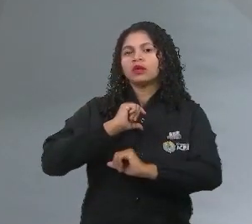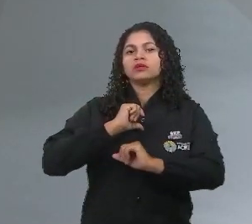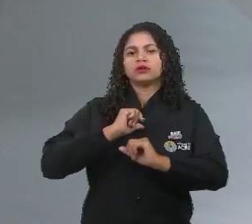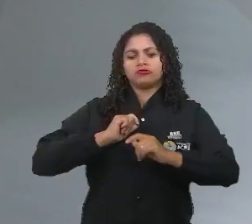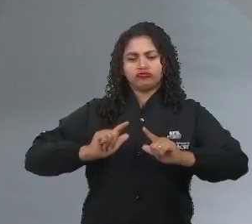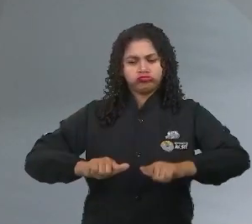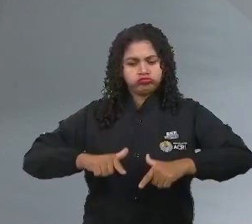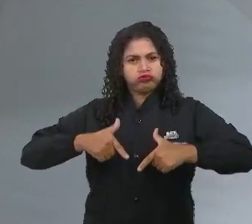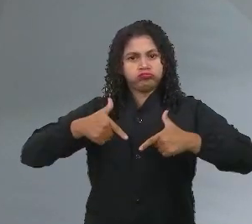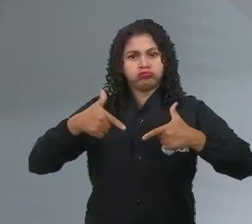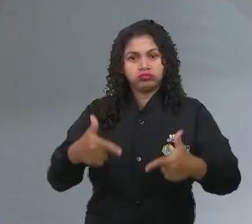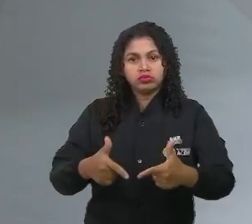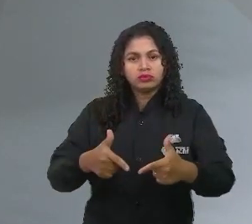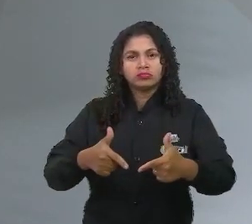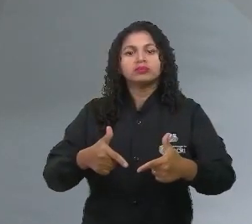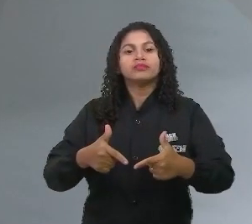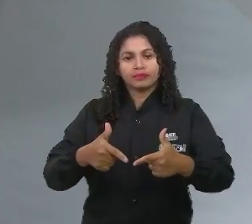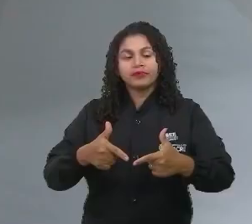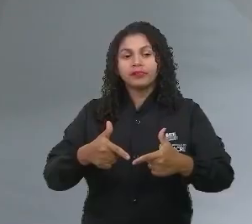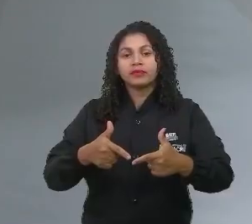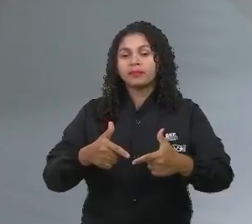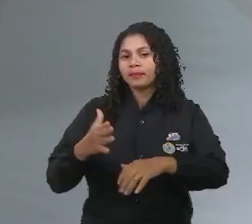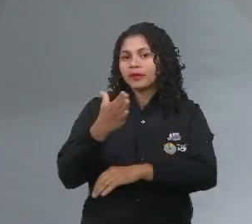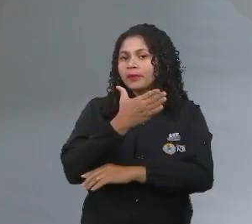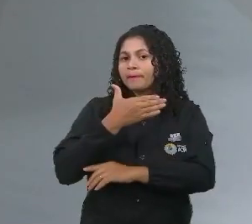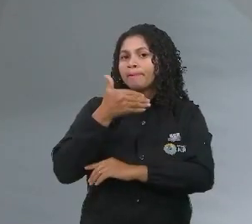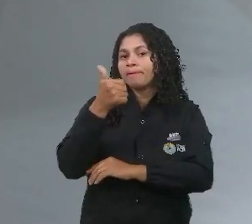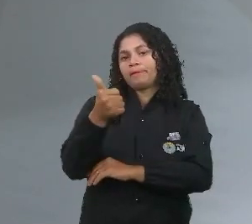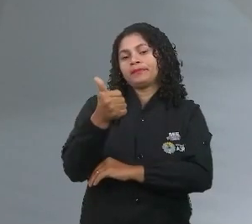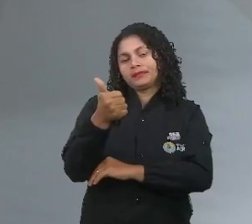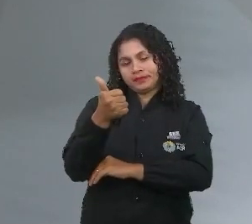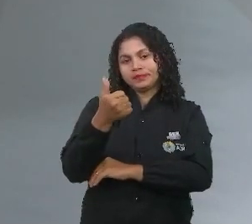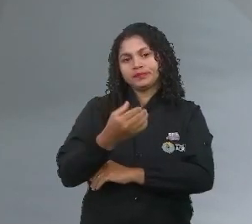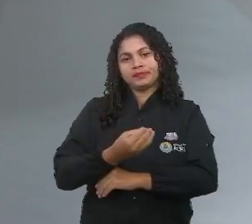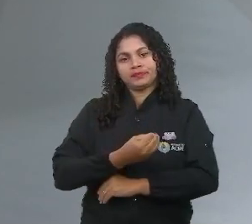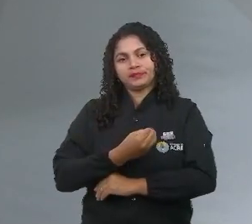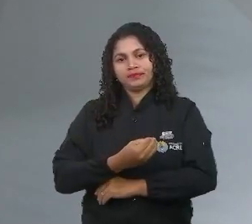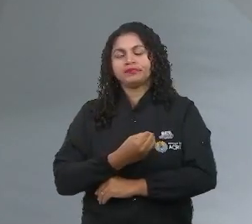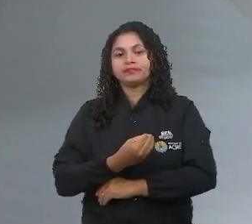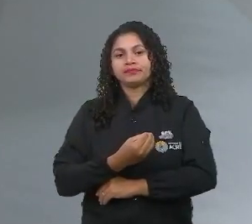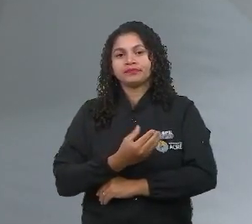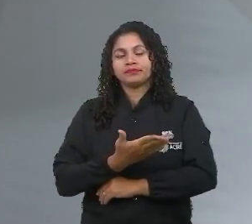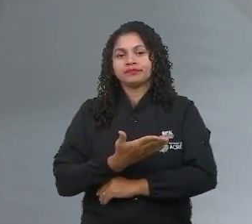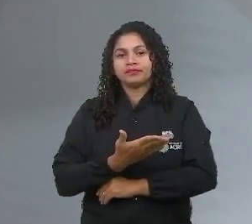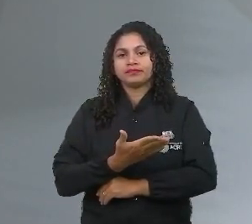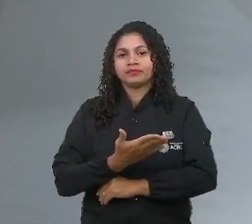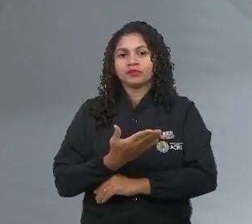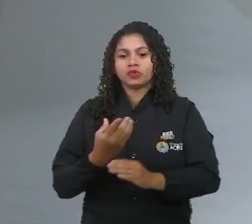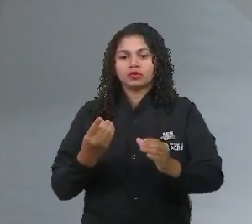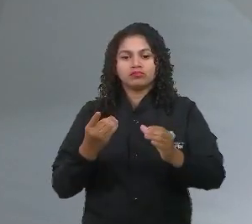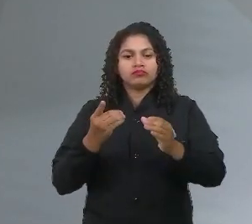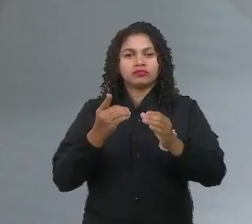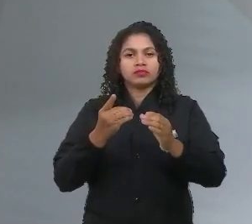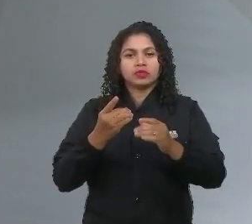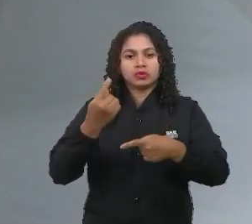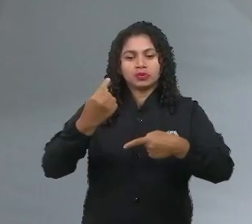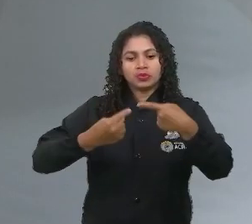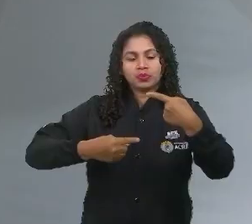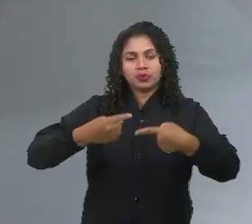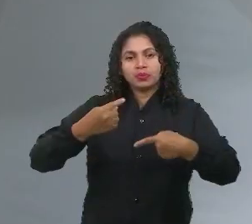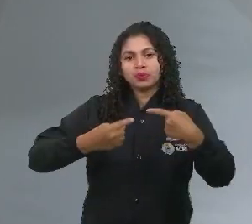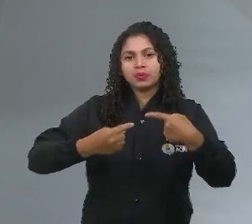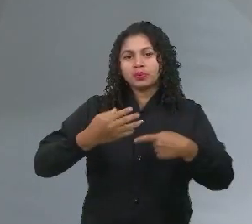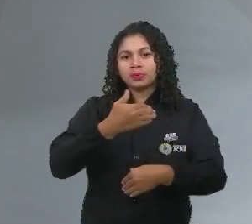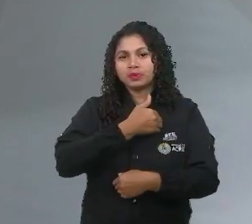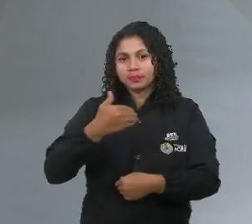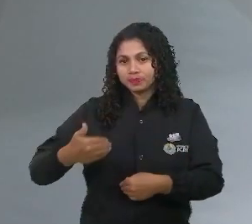reivindicar e sempre buscar um melhor atendimento no que diz respeito à implementação das políticas públicas.